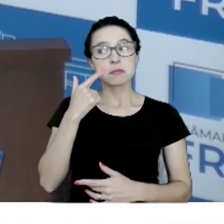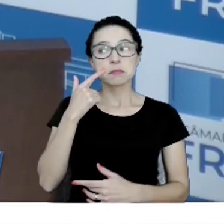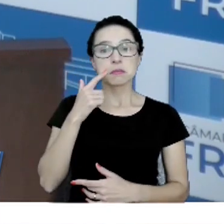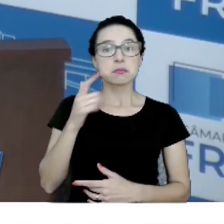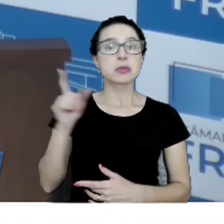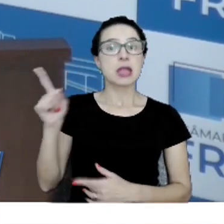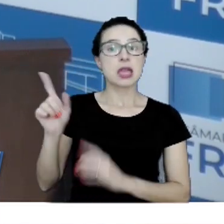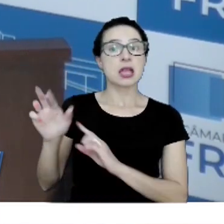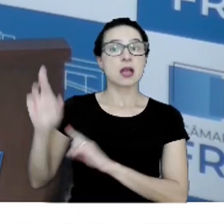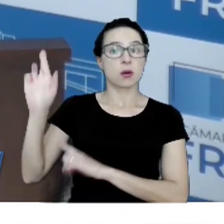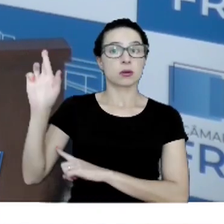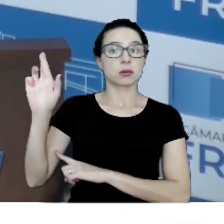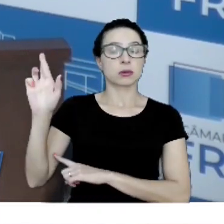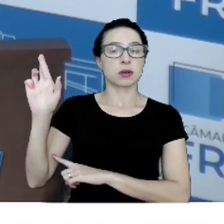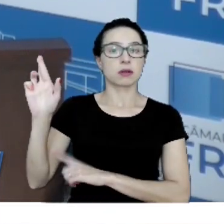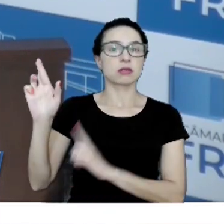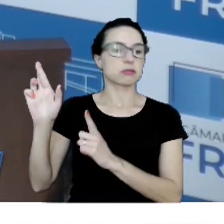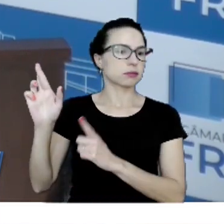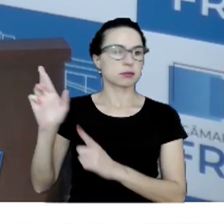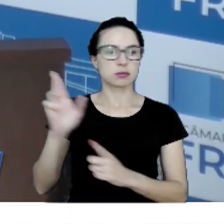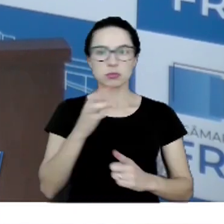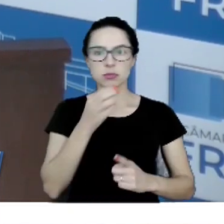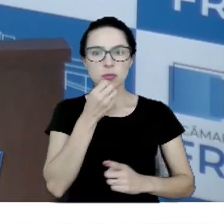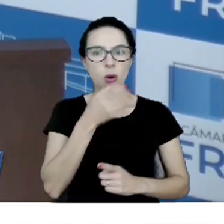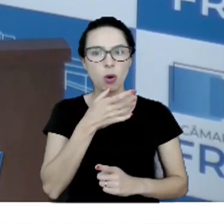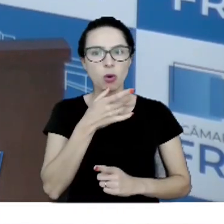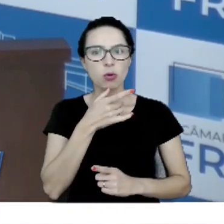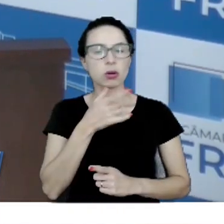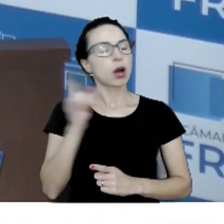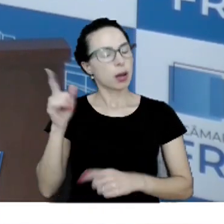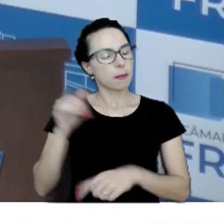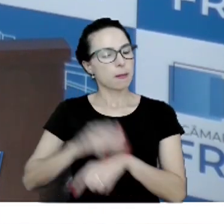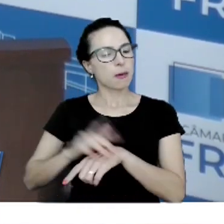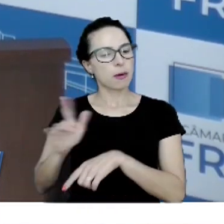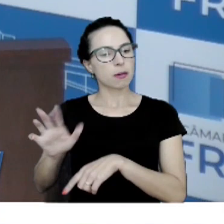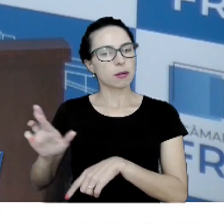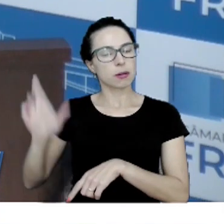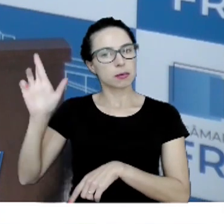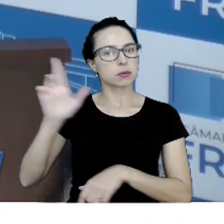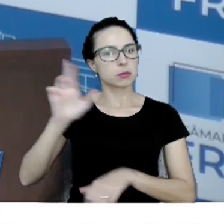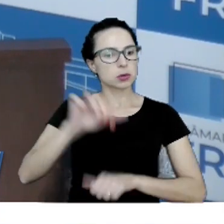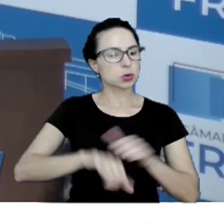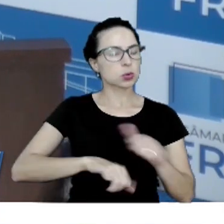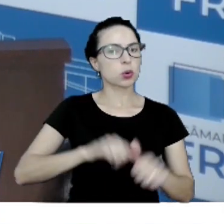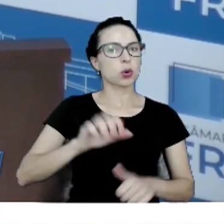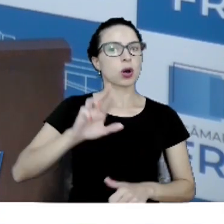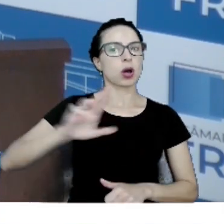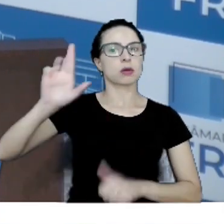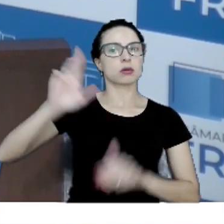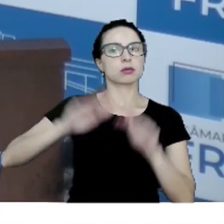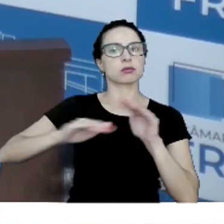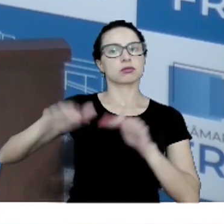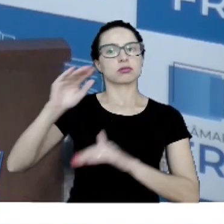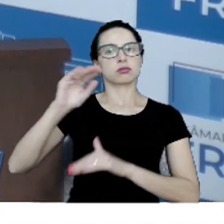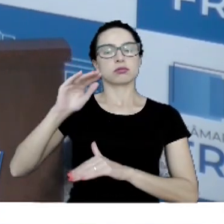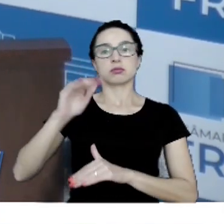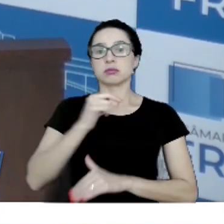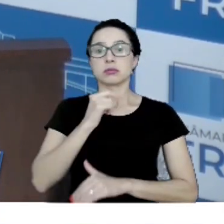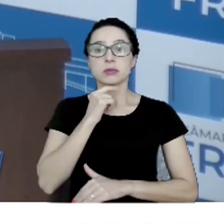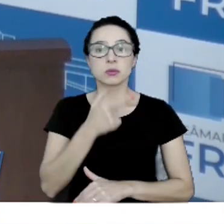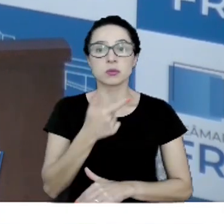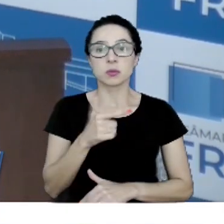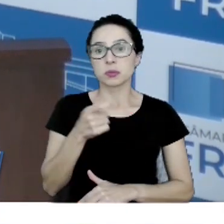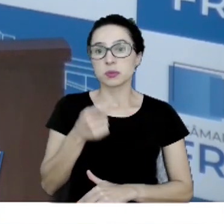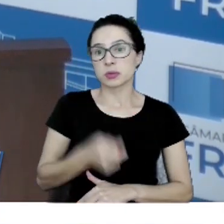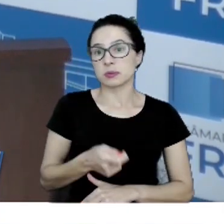o responsável. E se não está funcionando, cabe a ele trocar os comandantes desse processo. Se não tem disciplina,